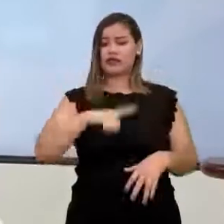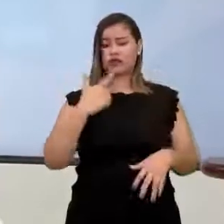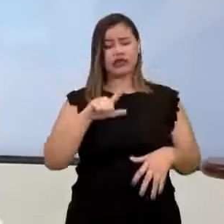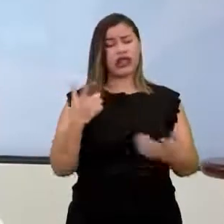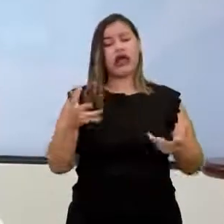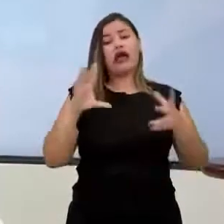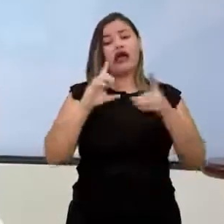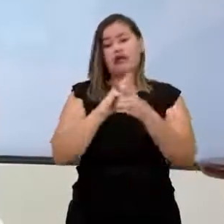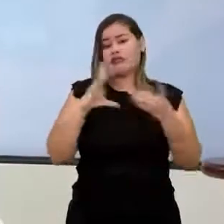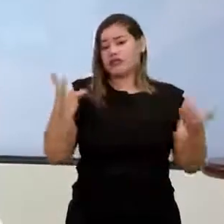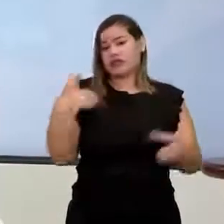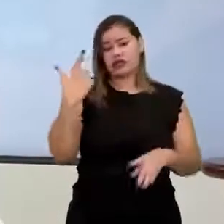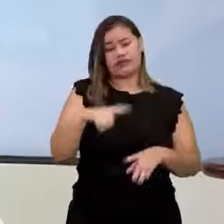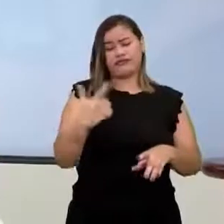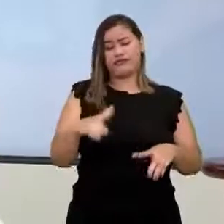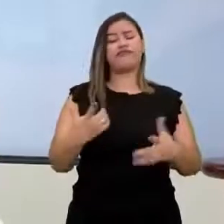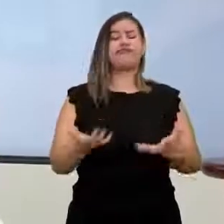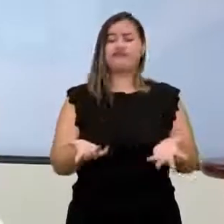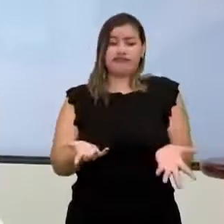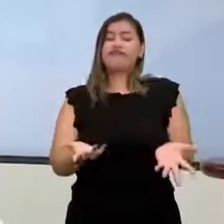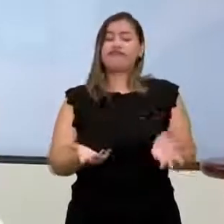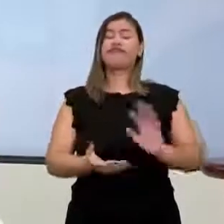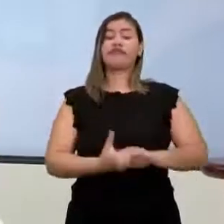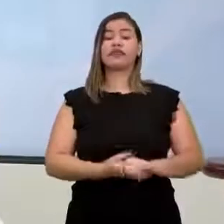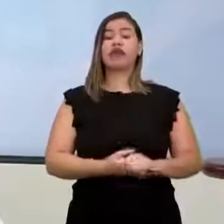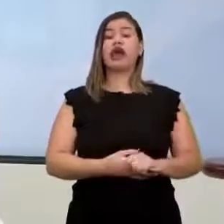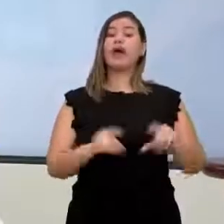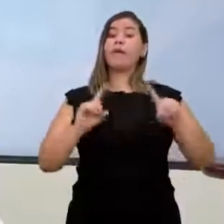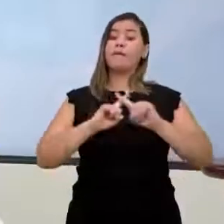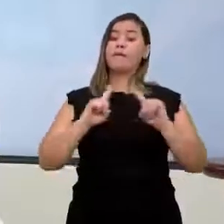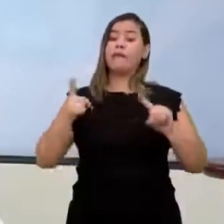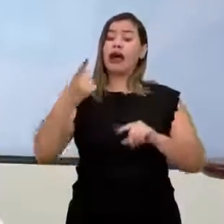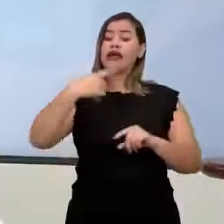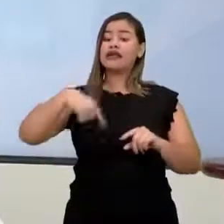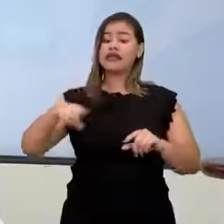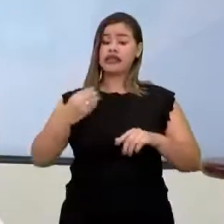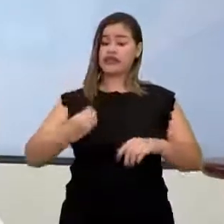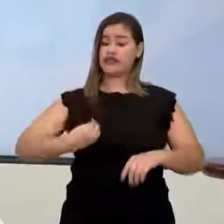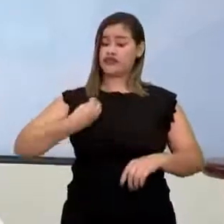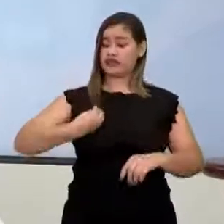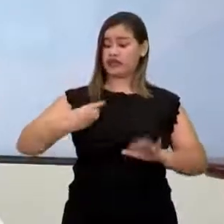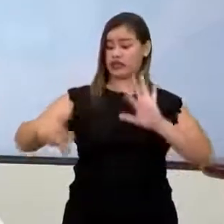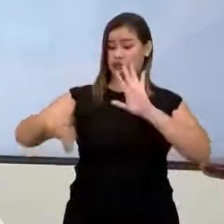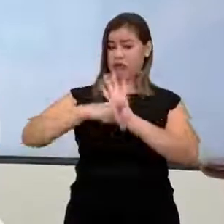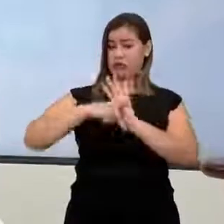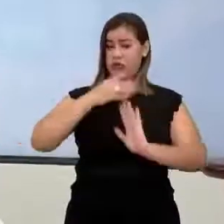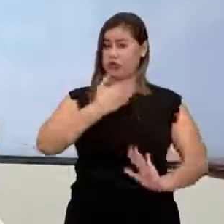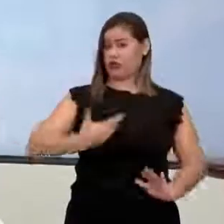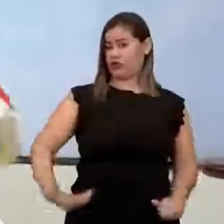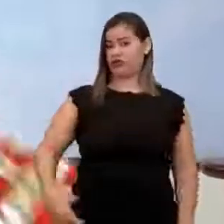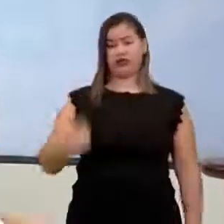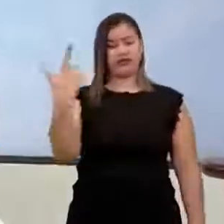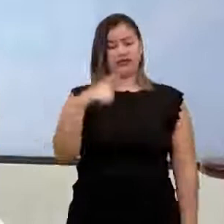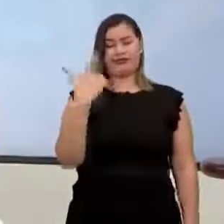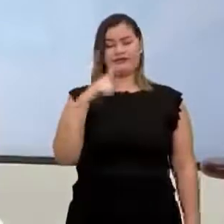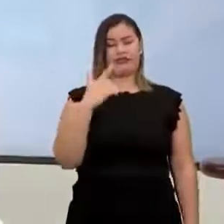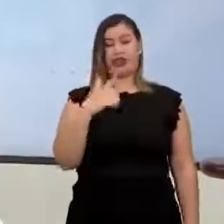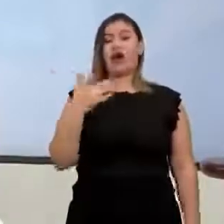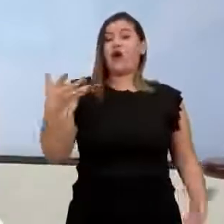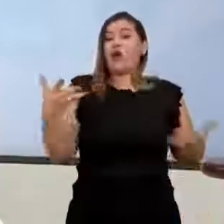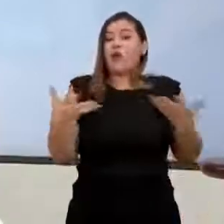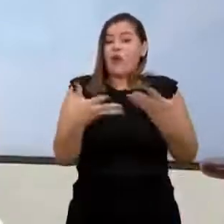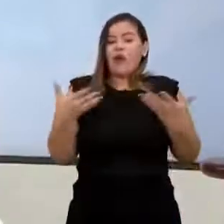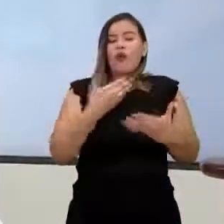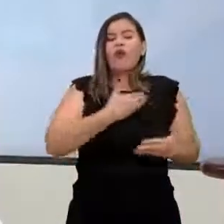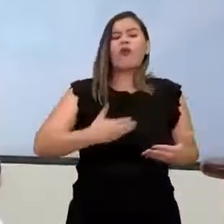porque o monarca é absoluto. Mas nós não estamos mais neste tipo de governo. O nosso tipo de